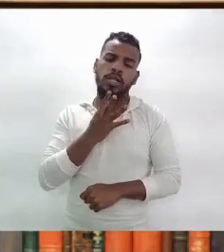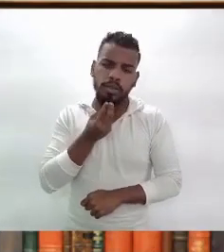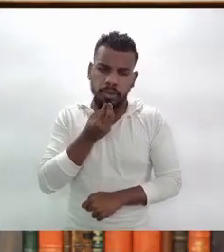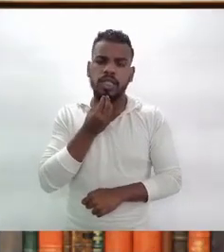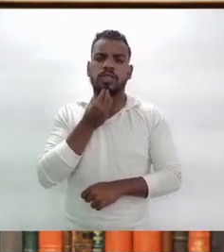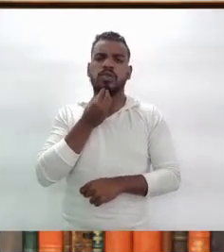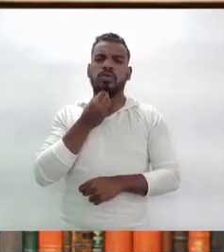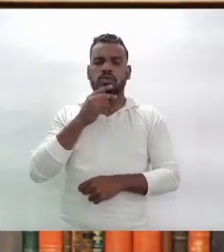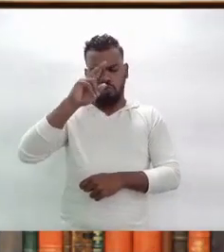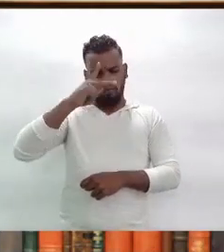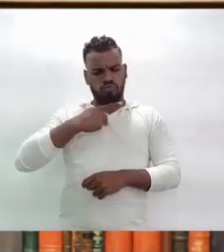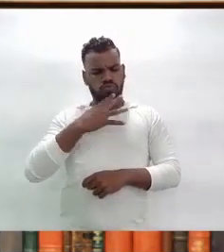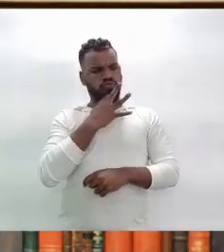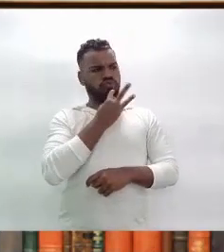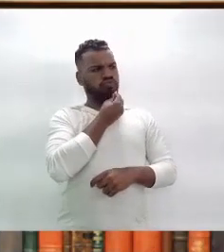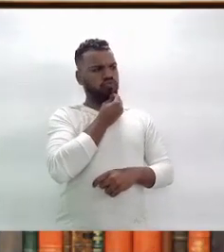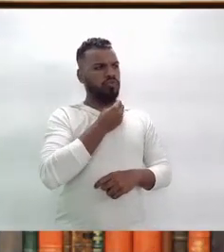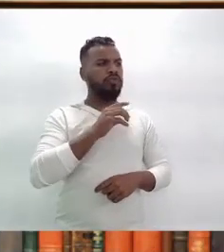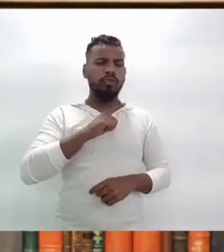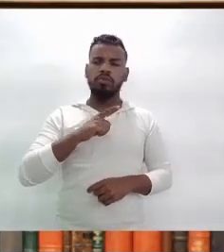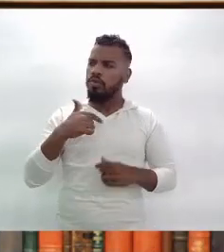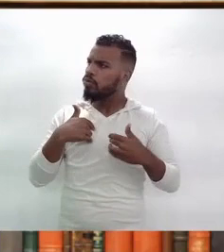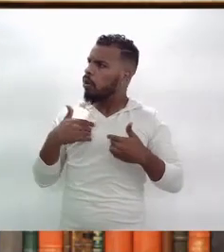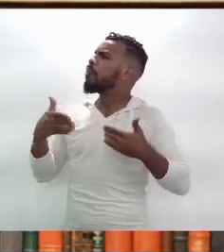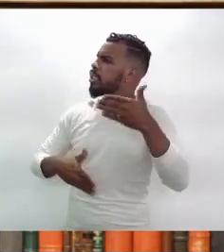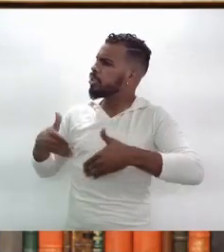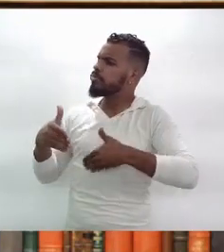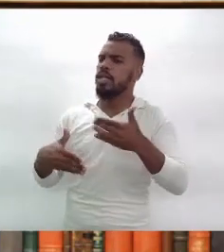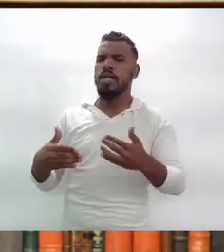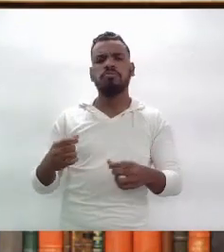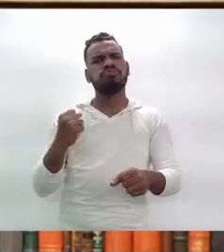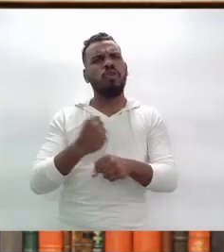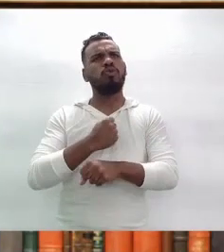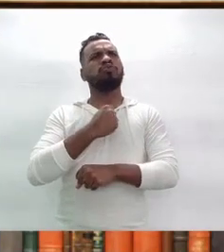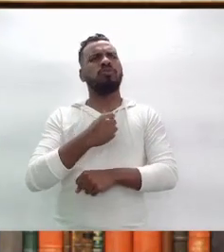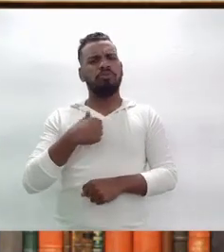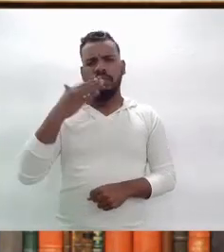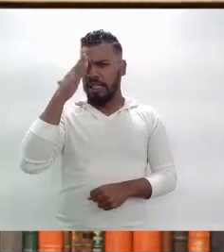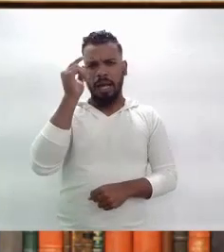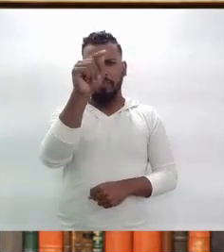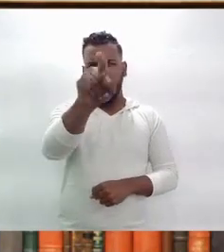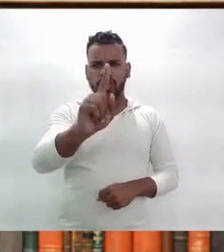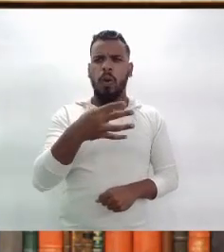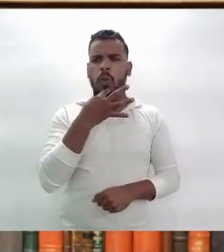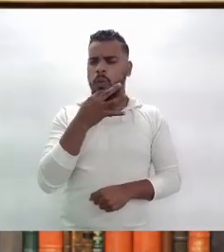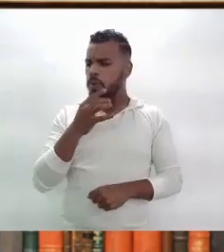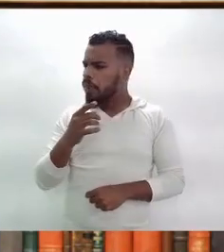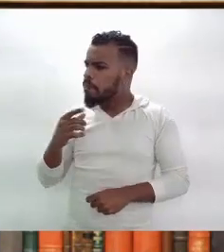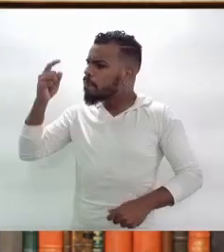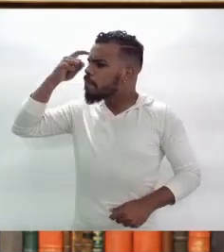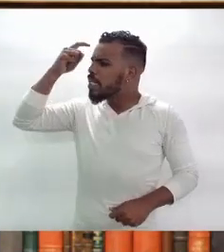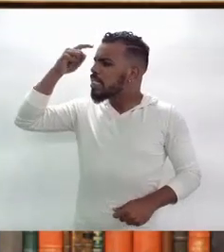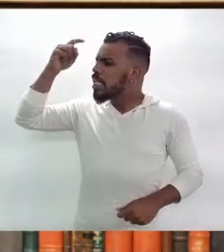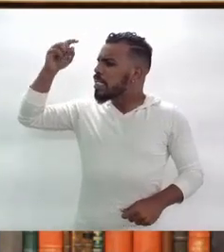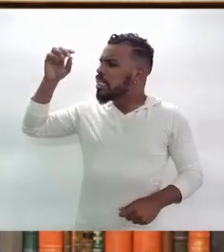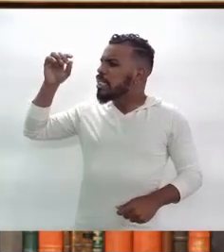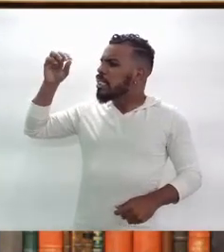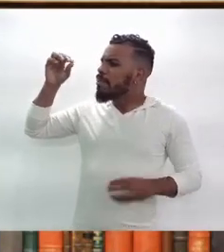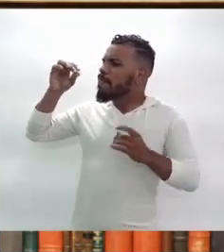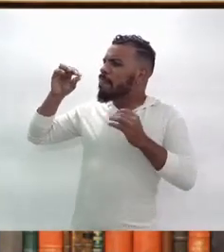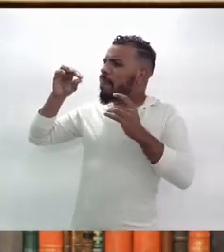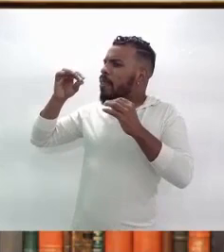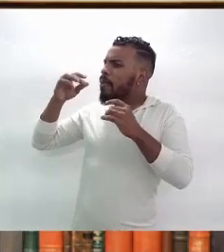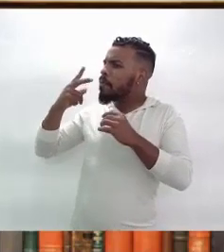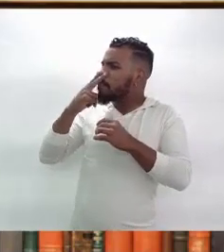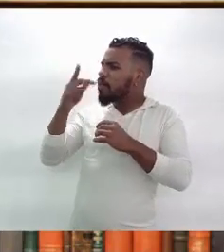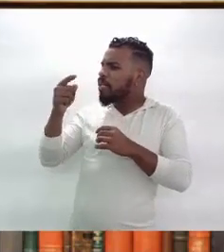Autoconhecimento de si mesmo, da ideia de estou participando, poxa, eu não sabia que era isso. Muitos relatos estudando, poxa, eu pensei que era um